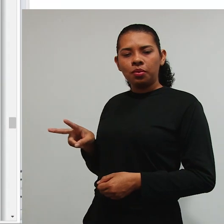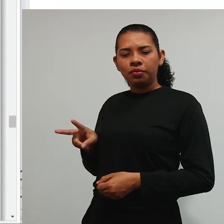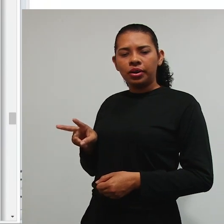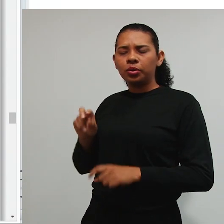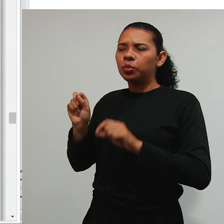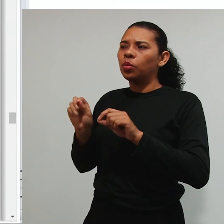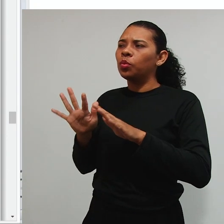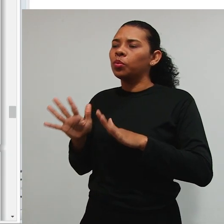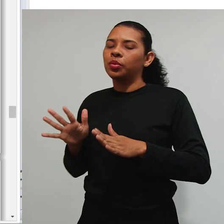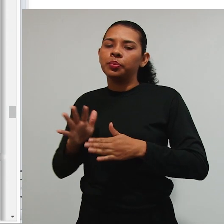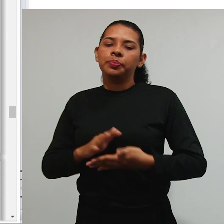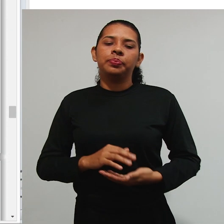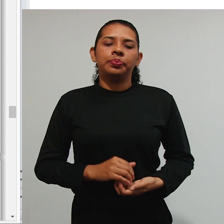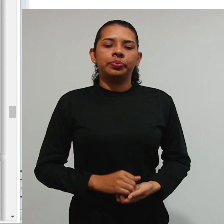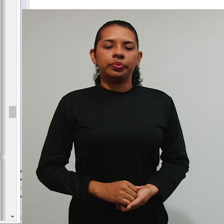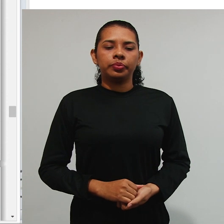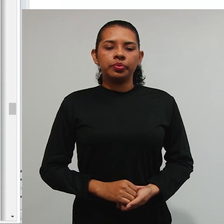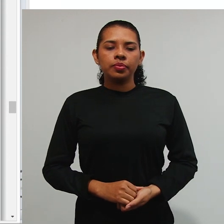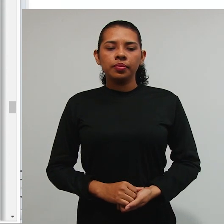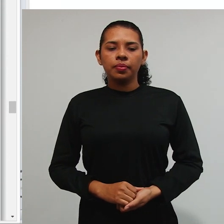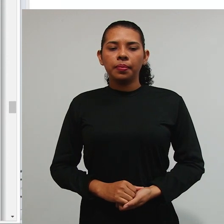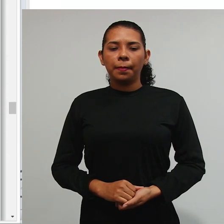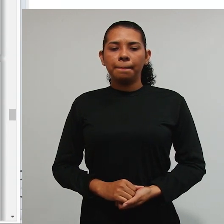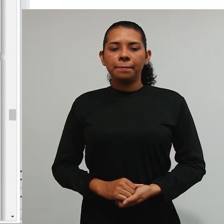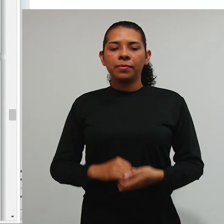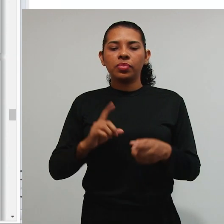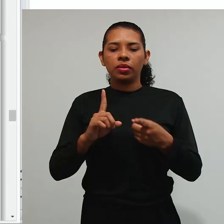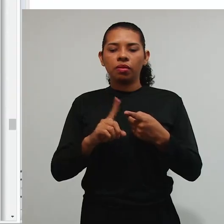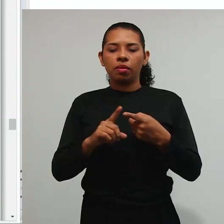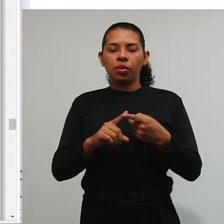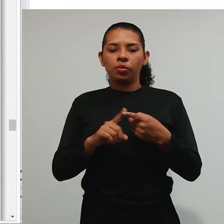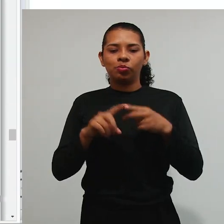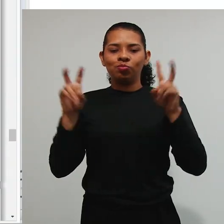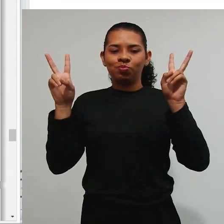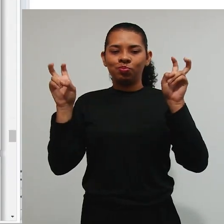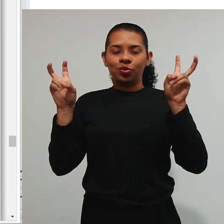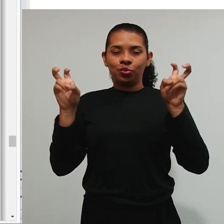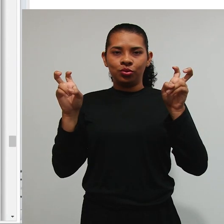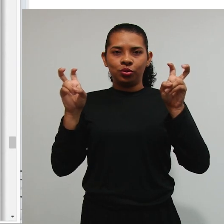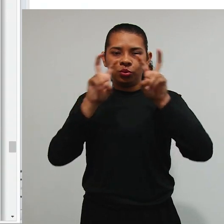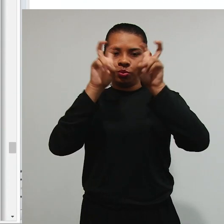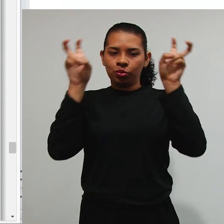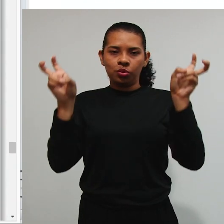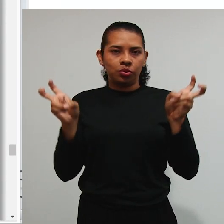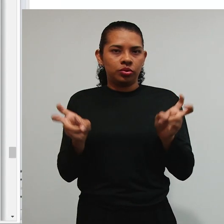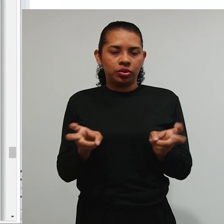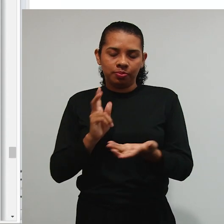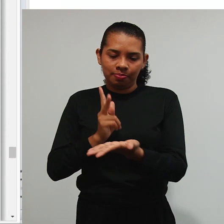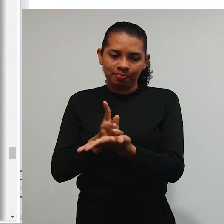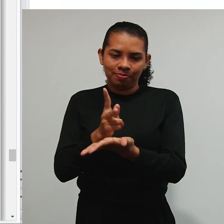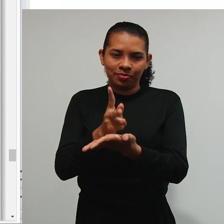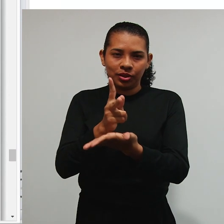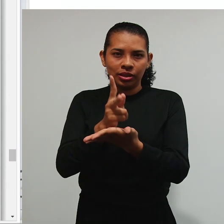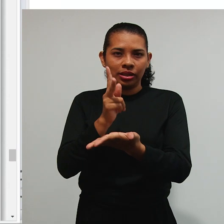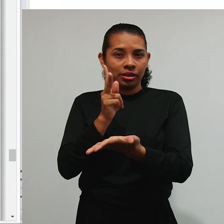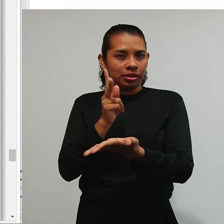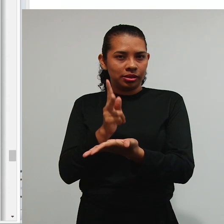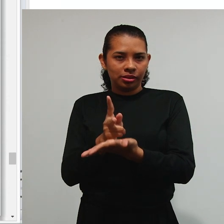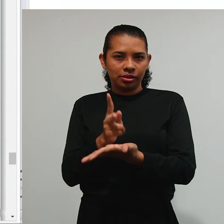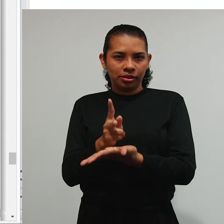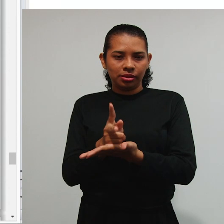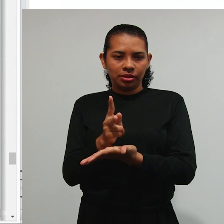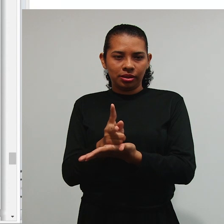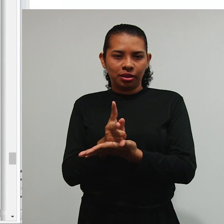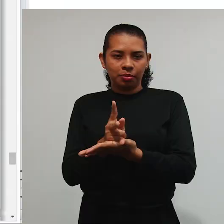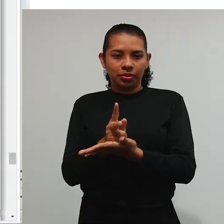dos elementos, né, das seções e dos títulos é esse. Então, os títulos sempre haverá